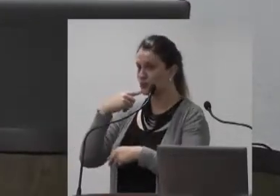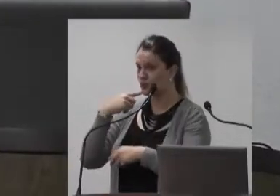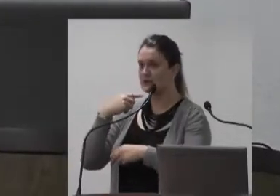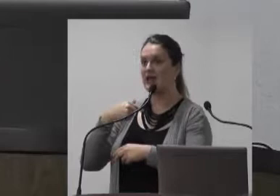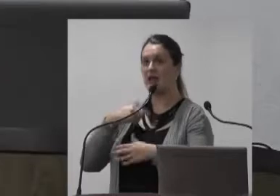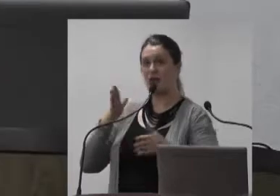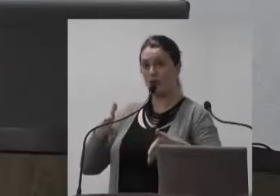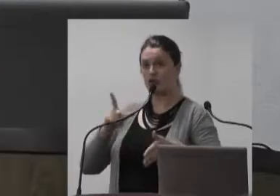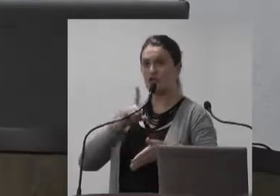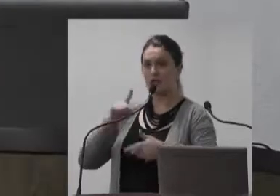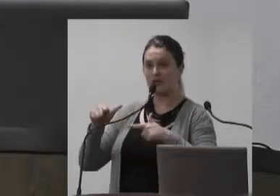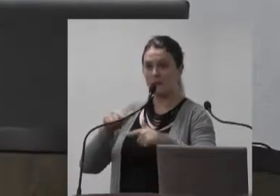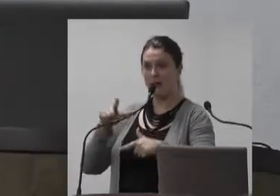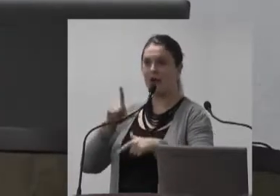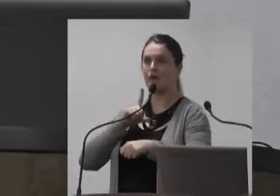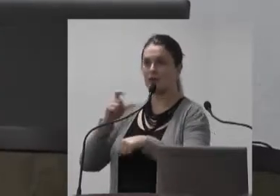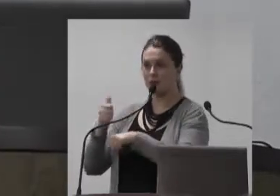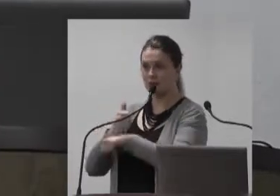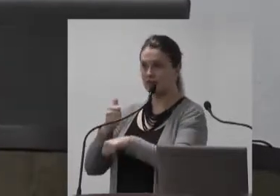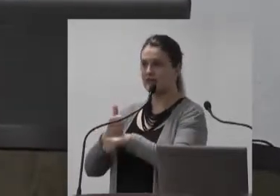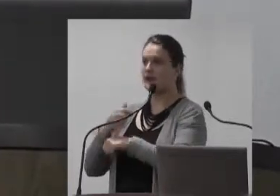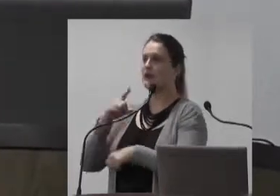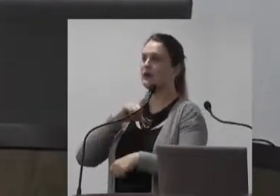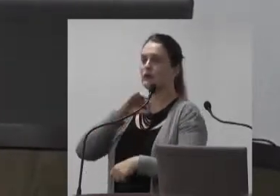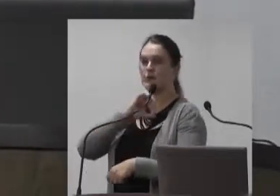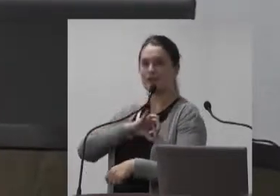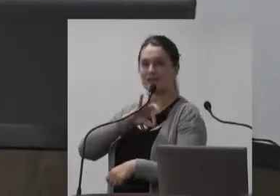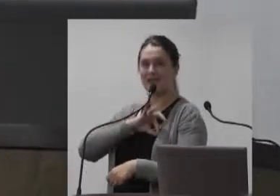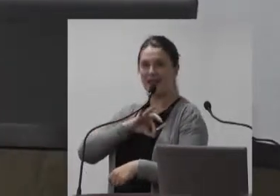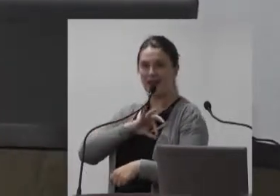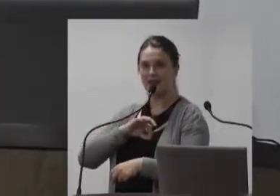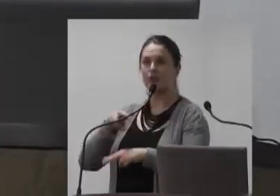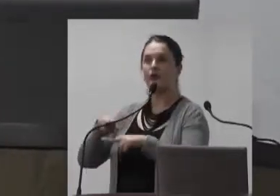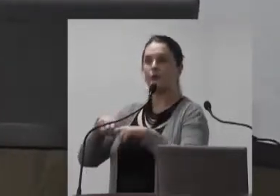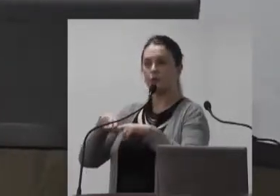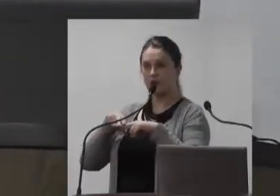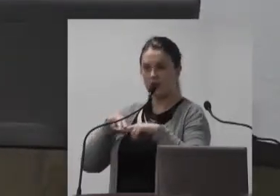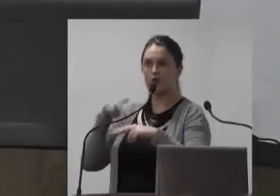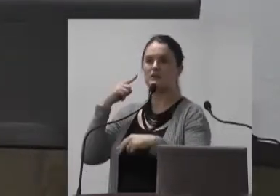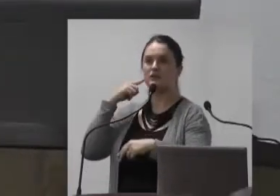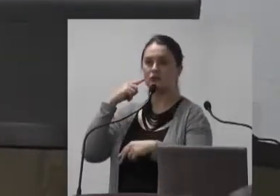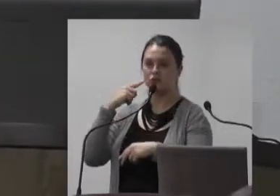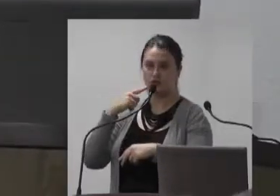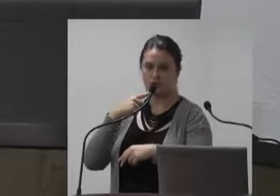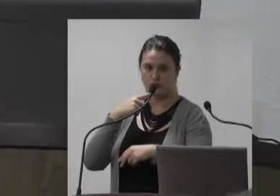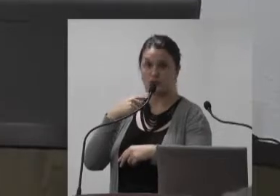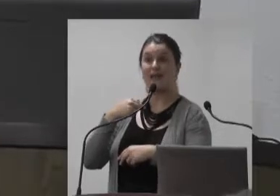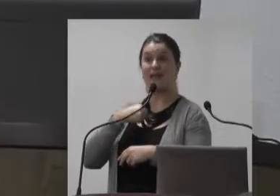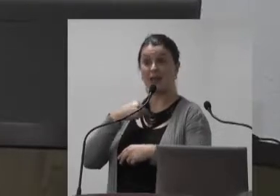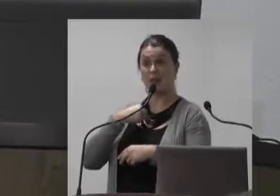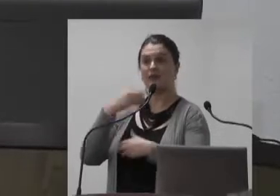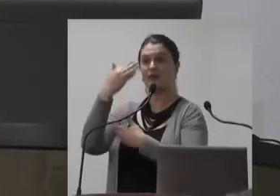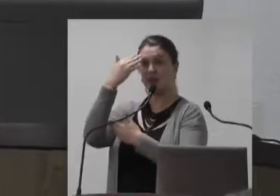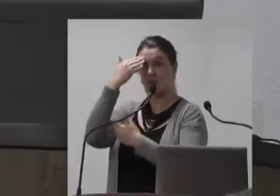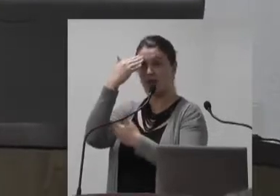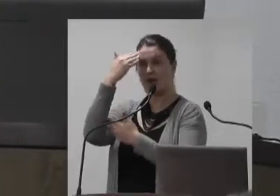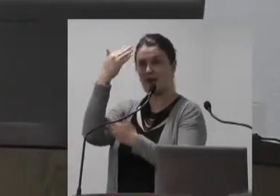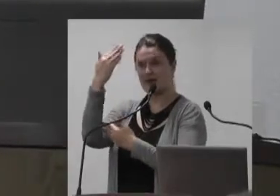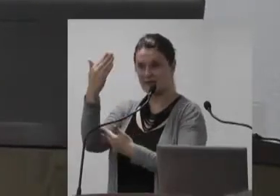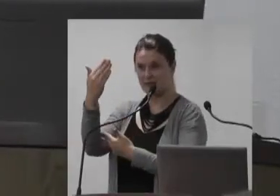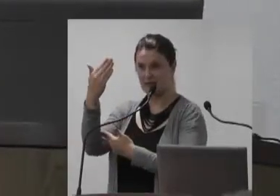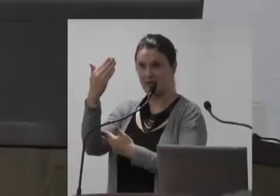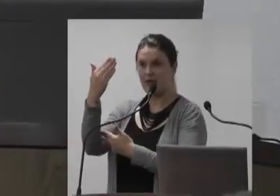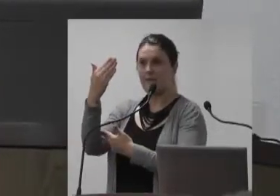dos surdos, né? E hoje eu trabalho, tenho profissão, ganho meu salário por causa dos surdos. Eu que tenho